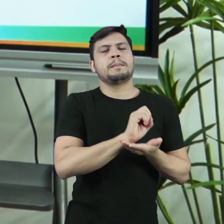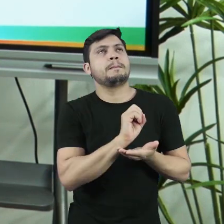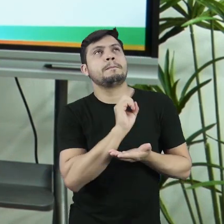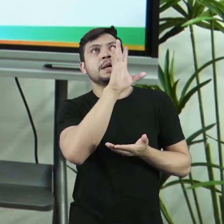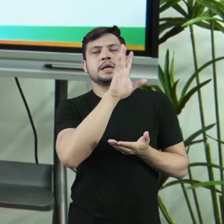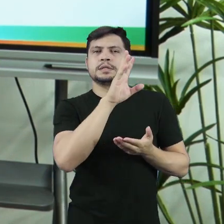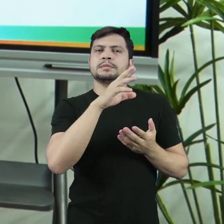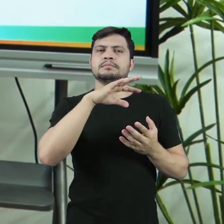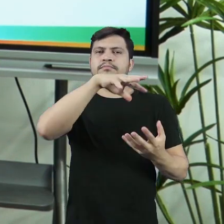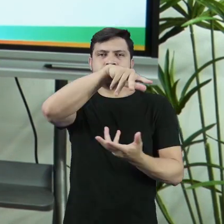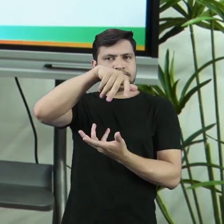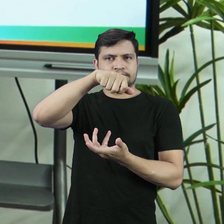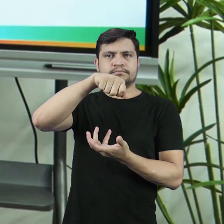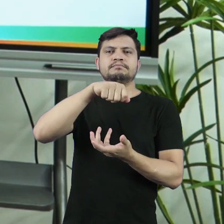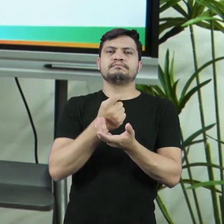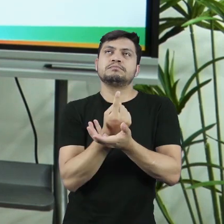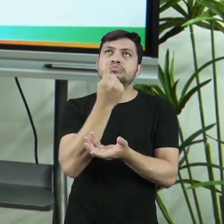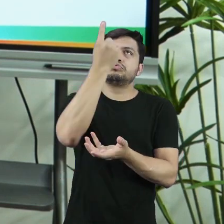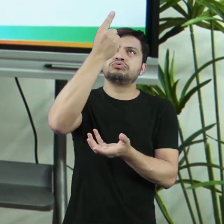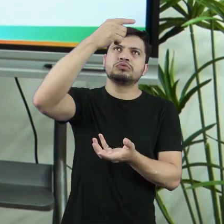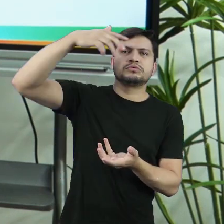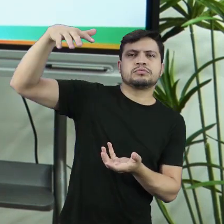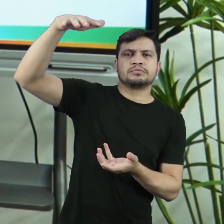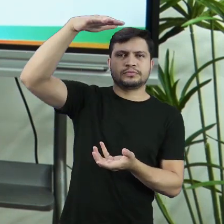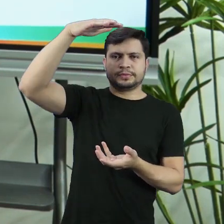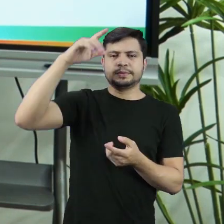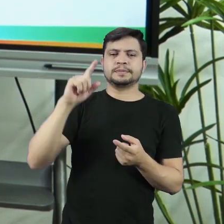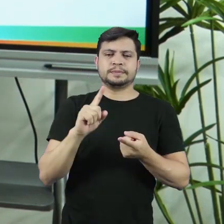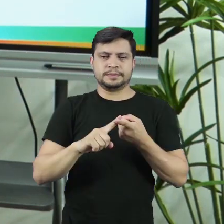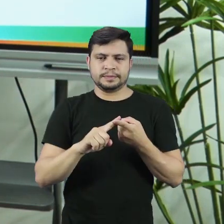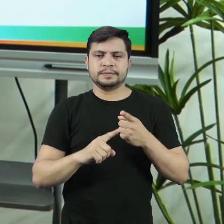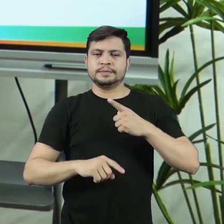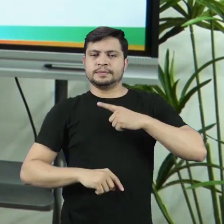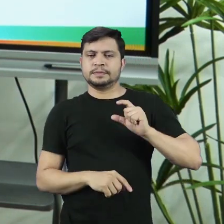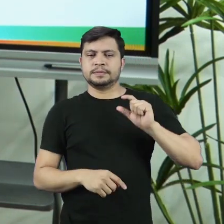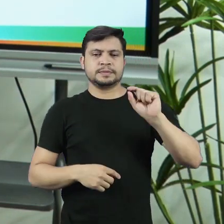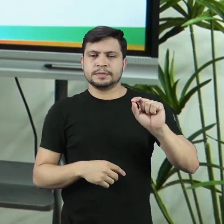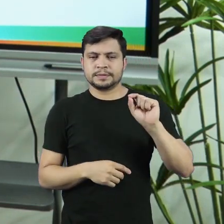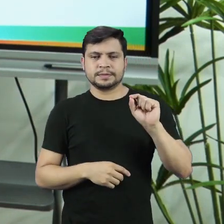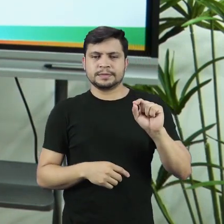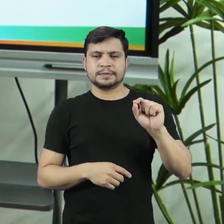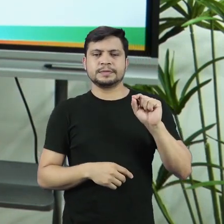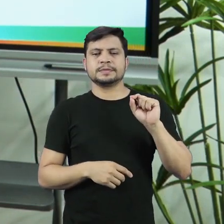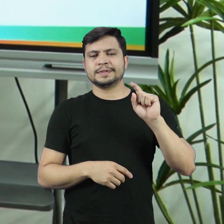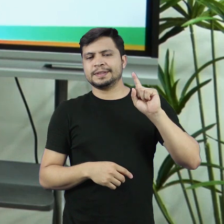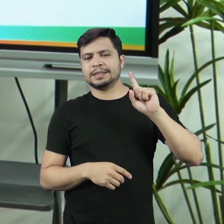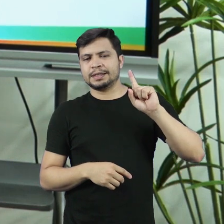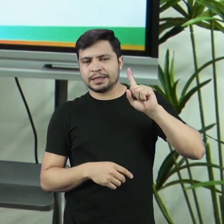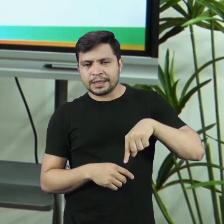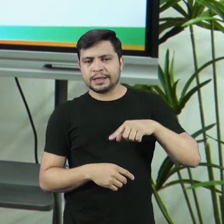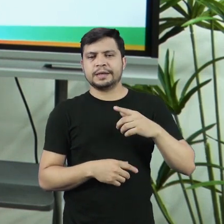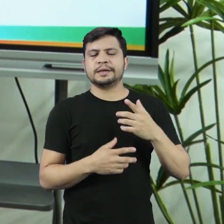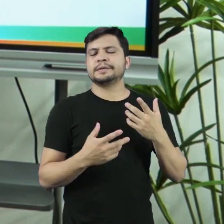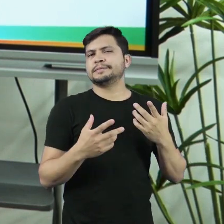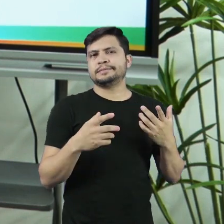expedição feita, tripulada por seres humanos, né? A ida do Yuri Gagarin para o espaço, muito antes daquilo que ficou talvez a ida